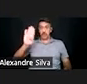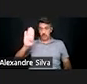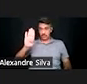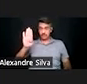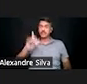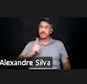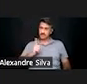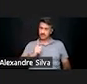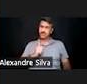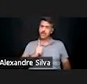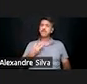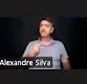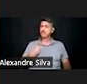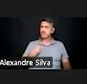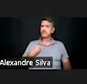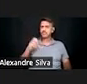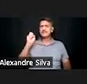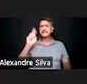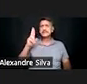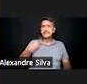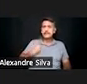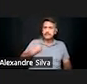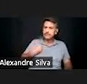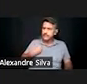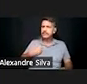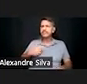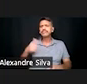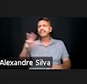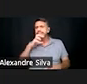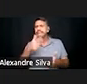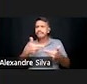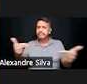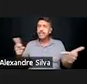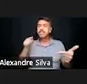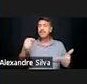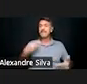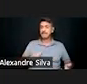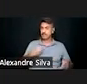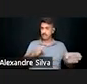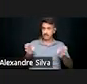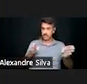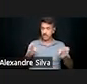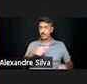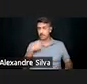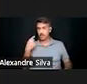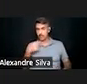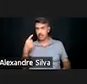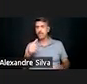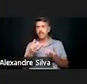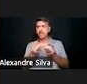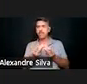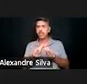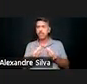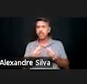têm um tempo de vida, eles morrem, os processos de